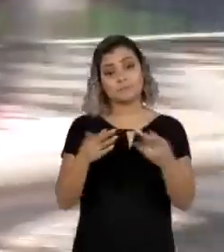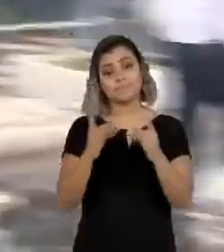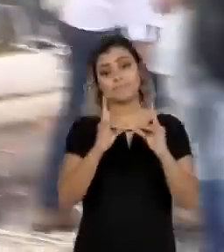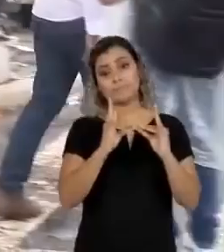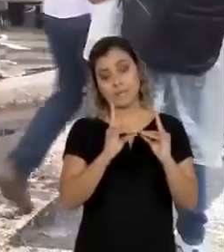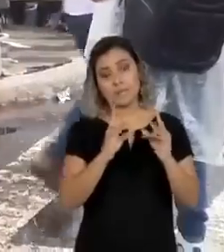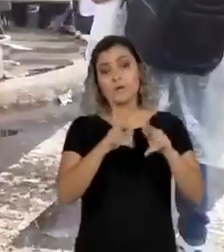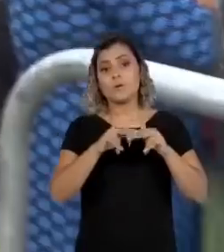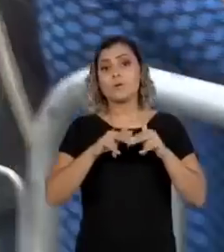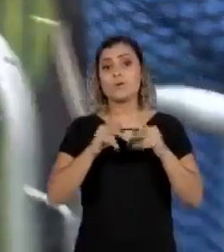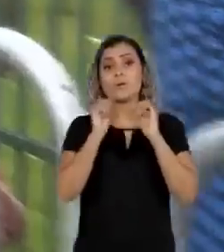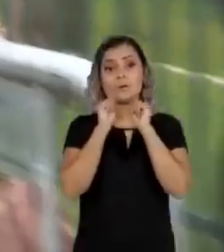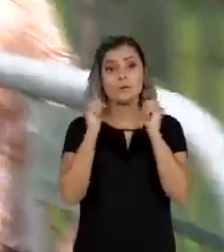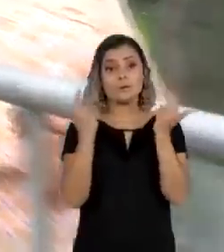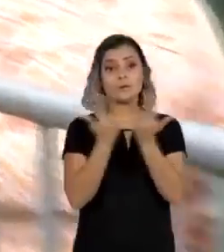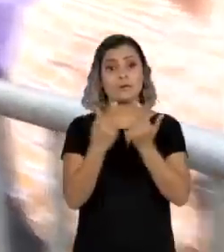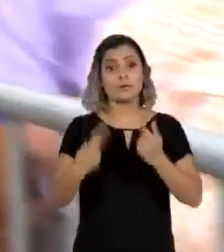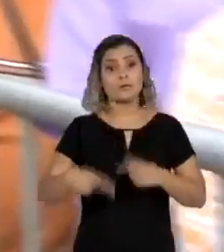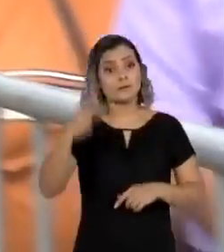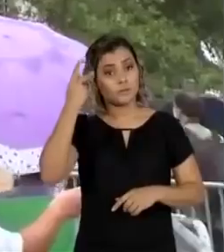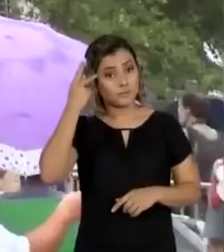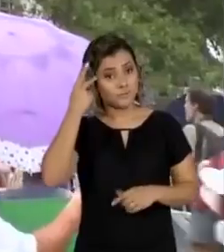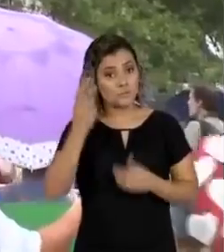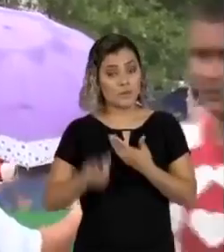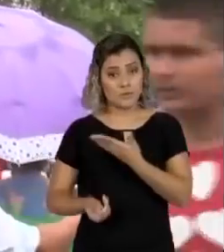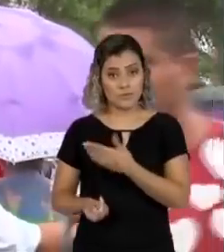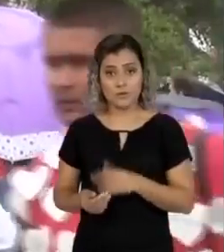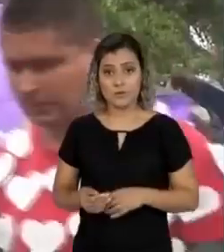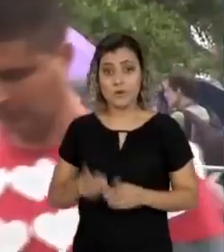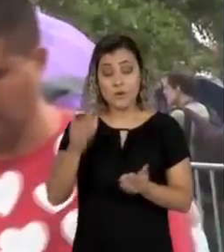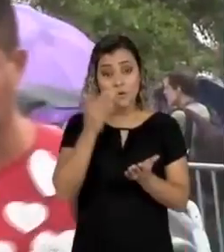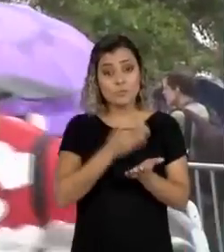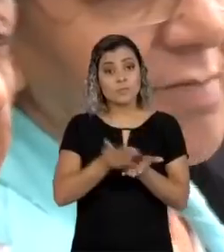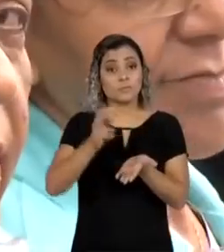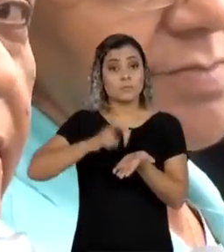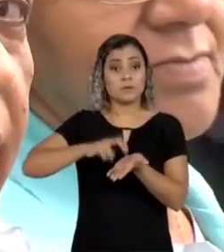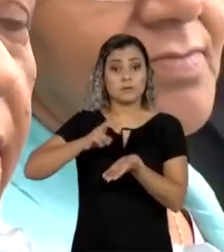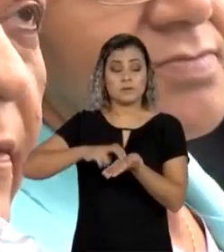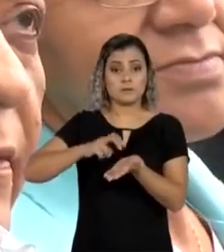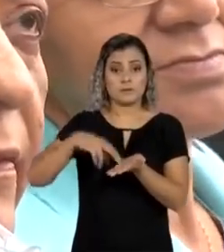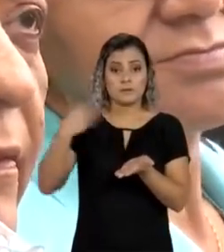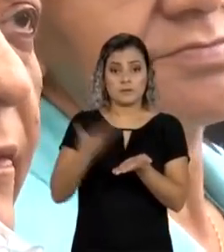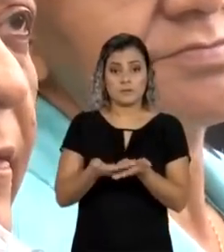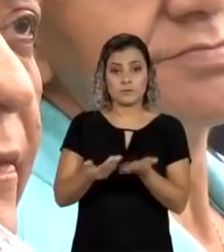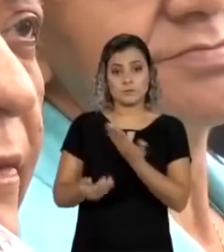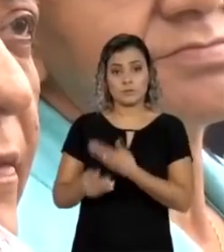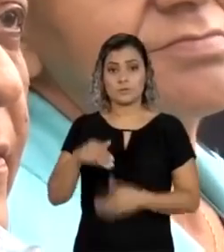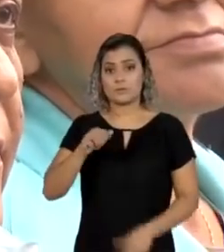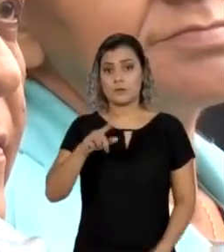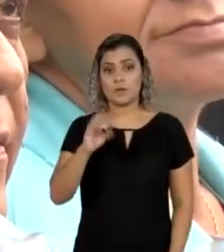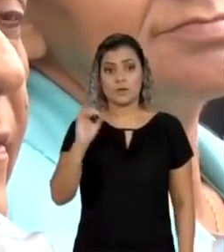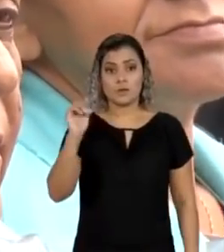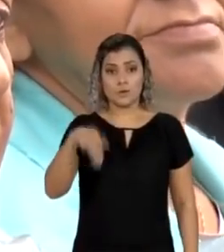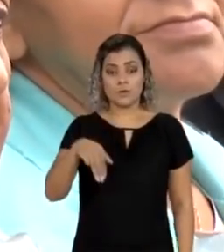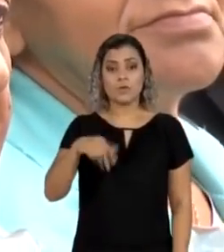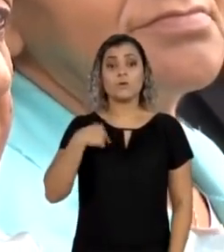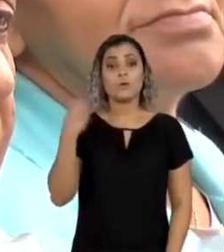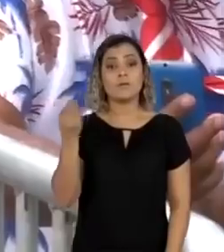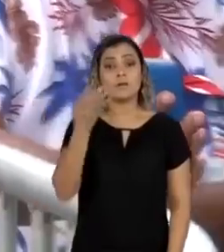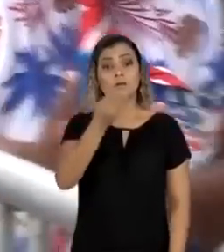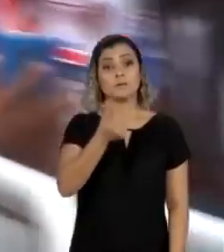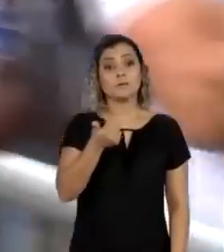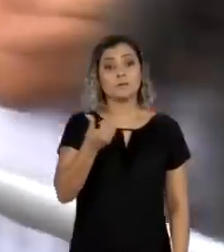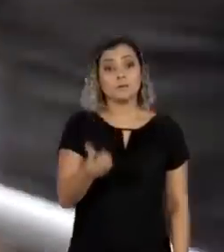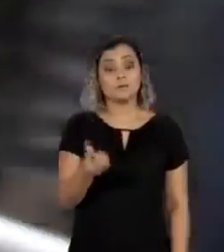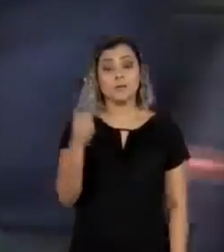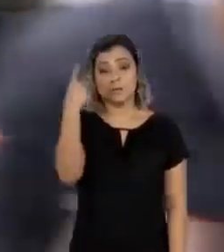entorno da Assembleia Legislativa do Estado de São Paulo desde o início da manhã. Maicon, que viajou 16 horas desde Gramado,